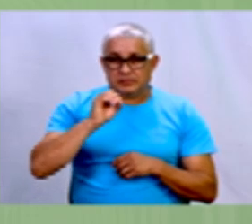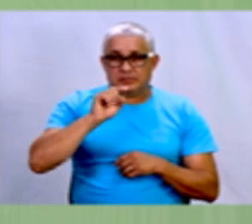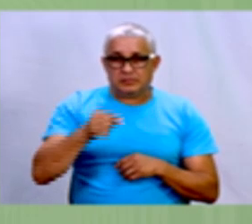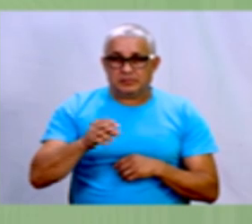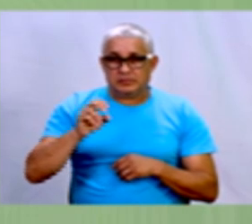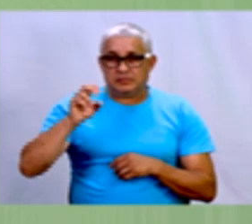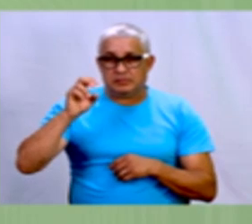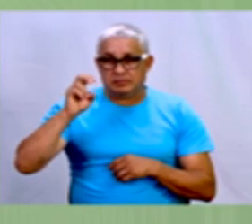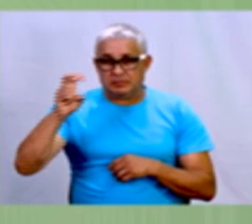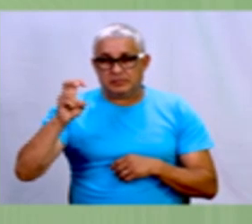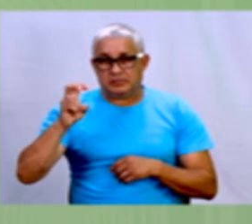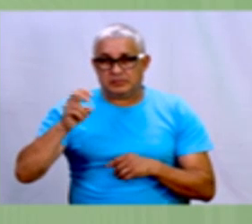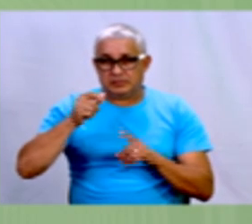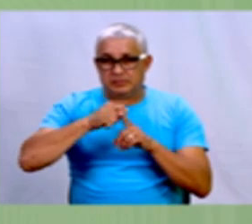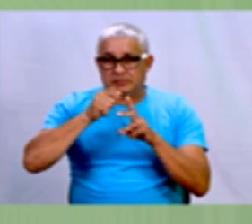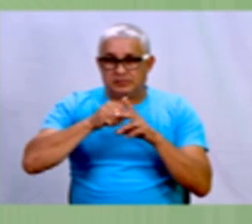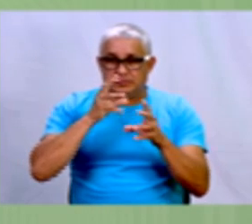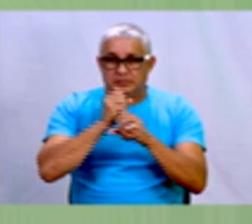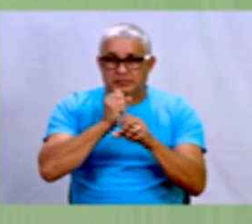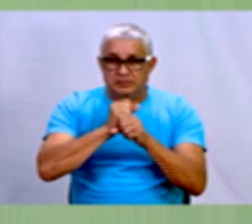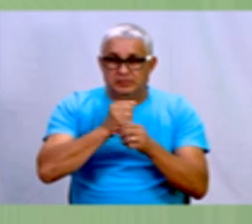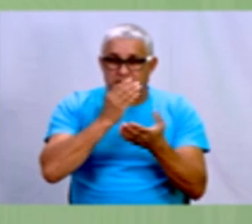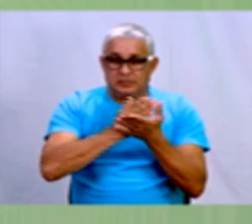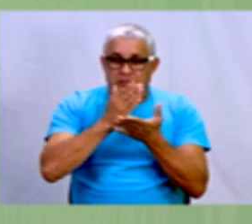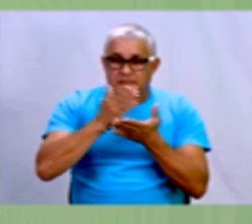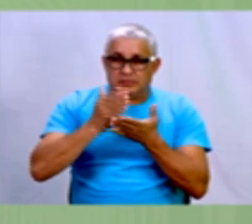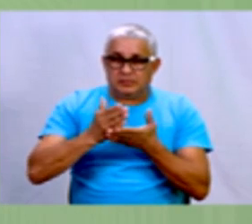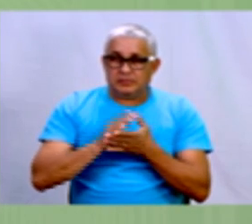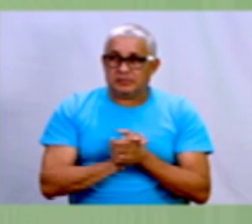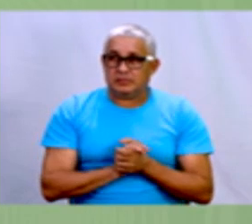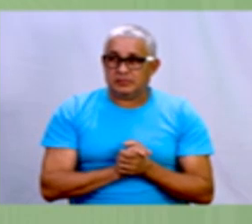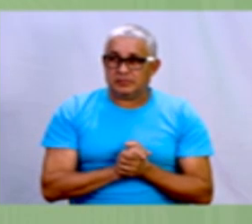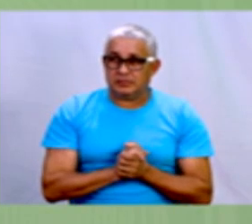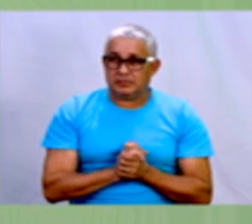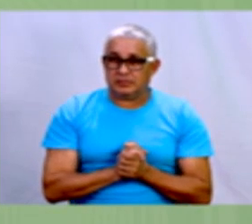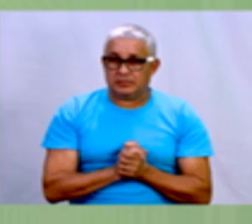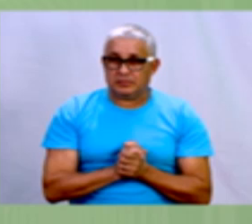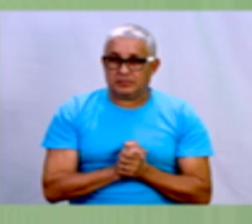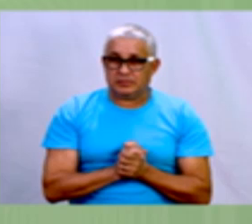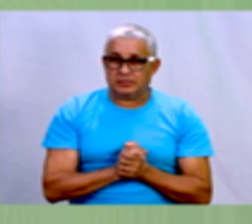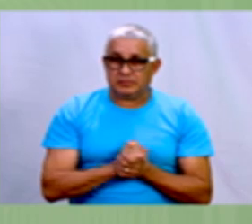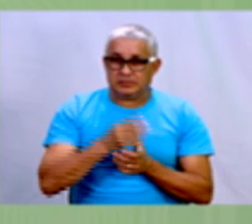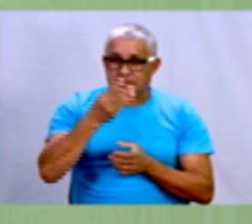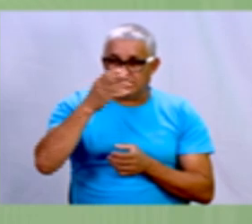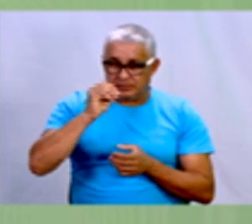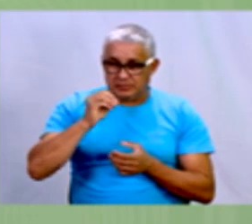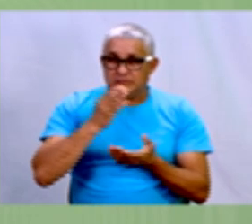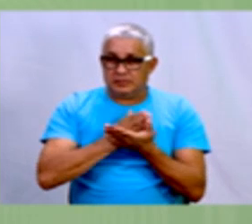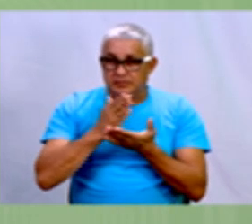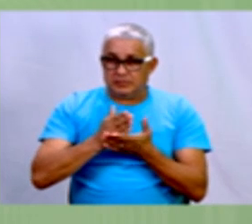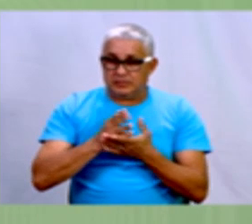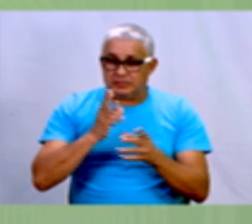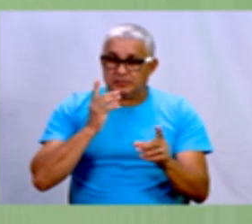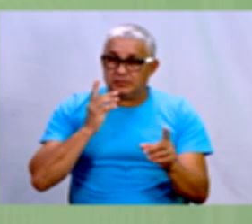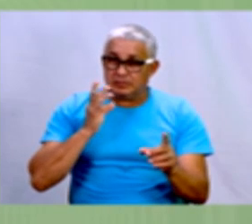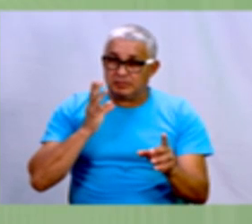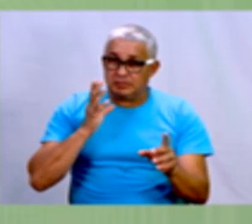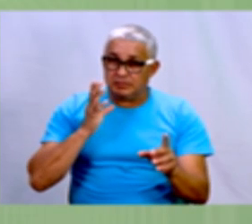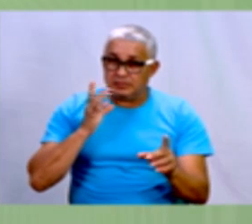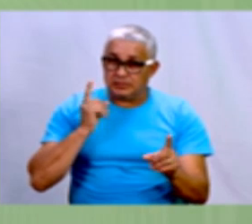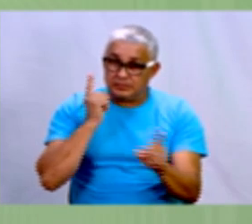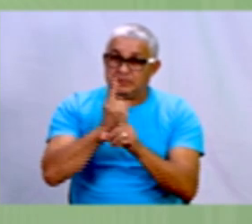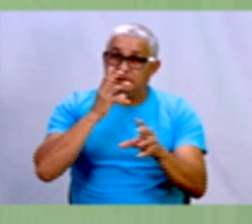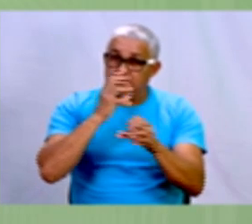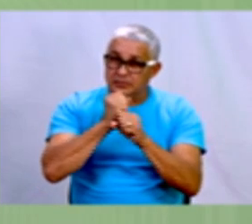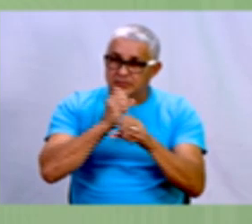0,5 ao mês, calcule a prestação devida na 30ª parcela. Então, agora eu quero saber qual que